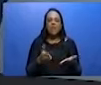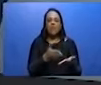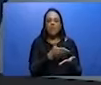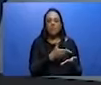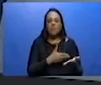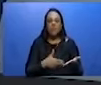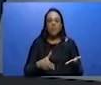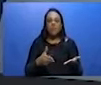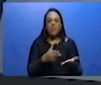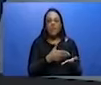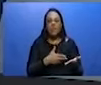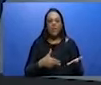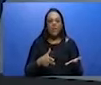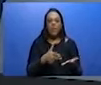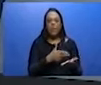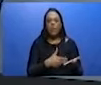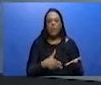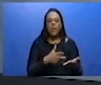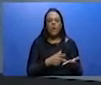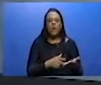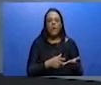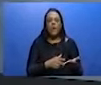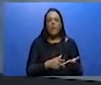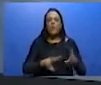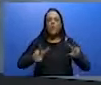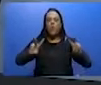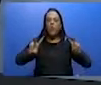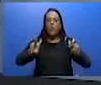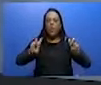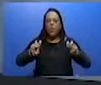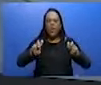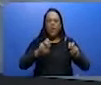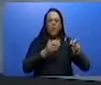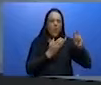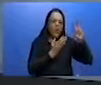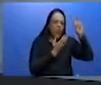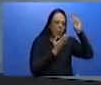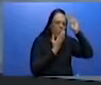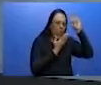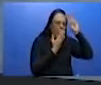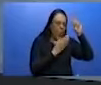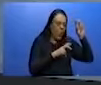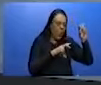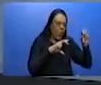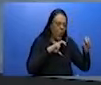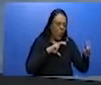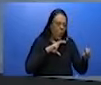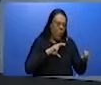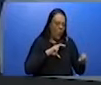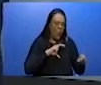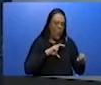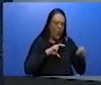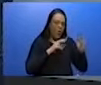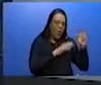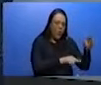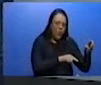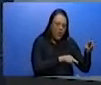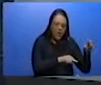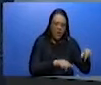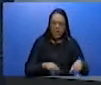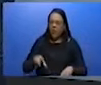fazer uma ilustração, um desenho sobre essas situações dos portugueses